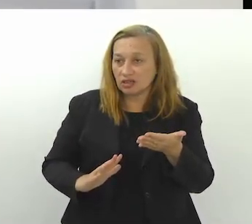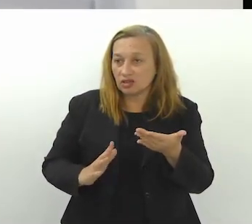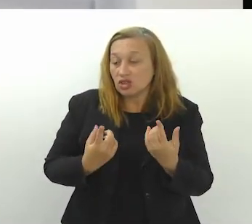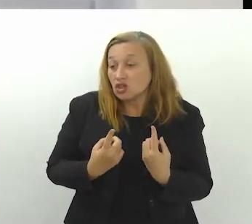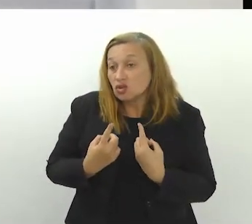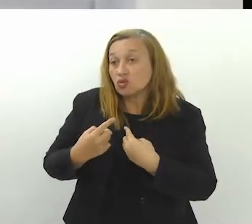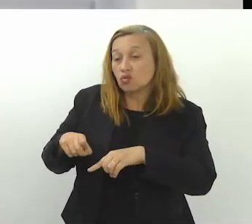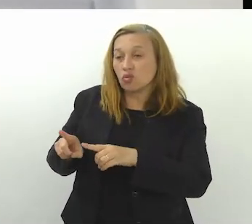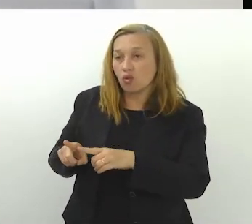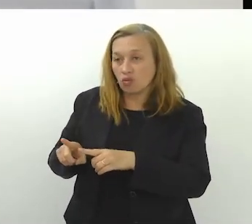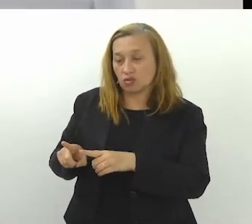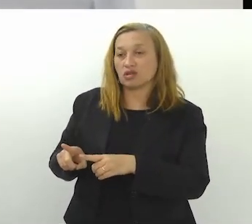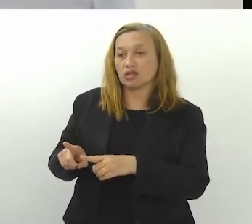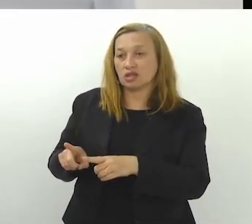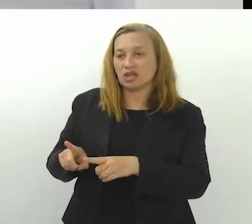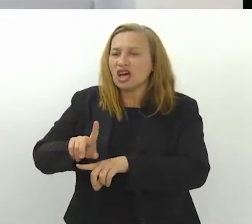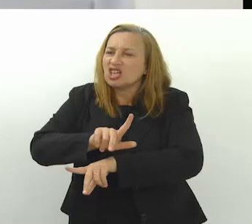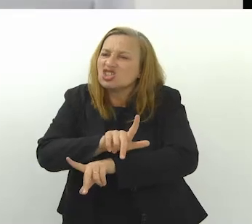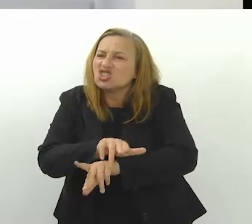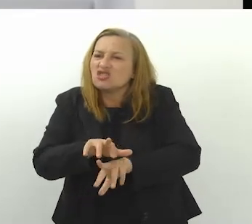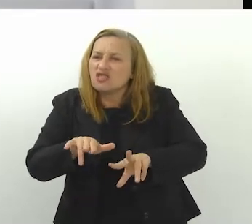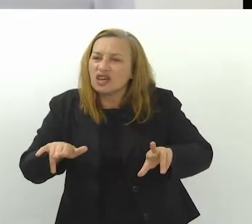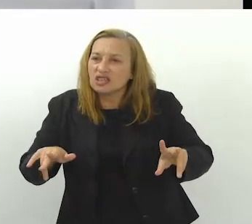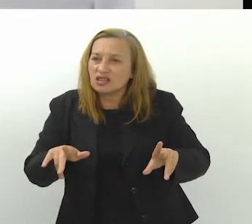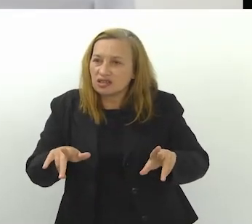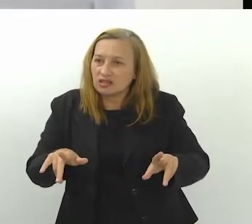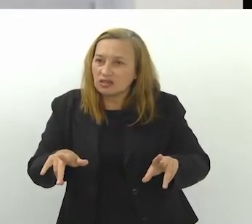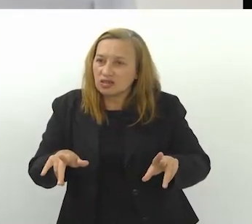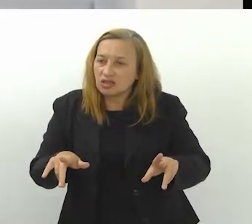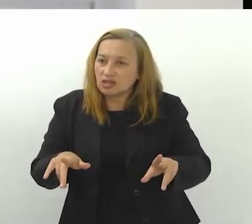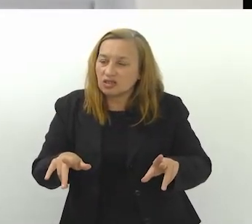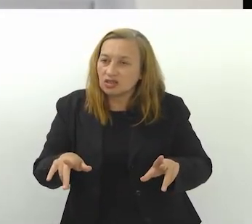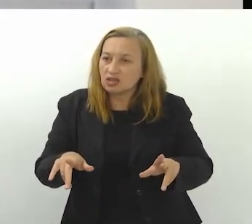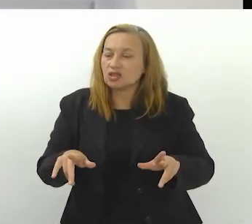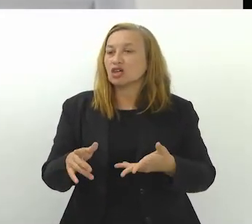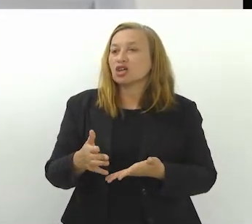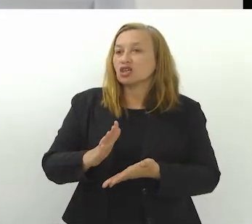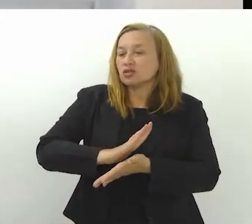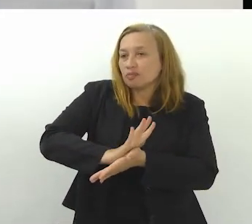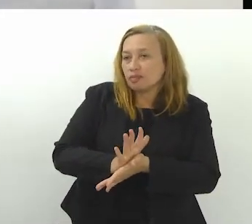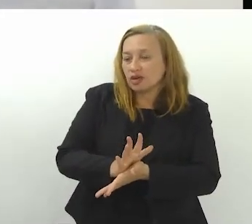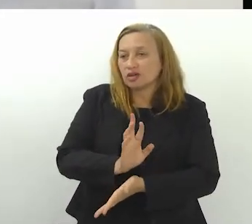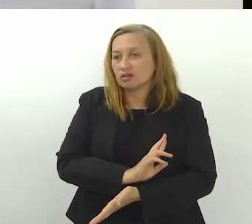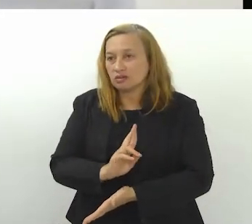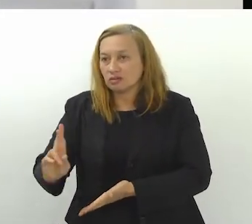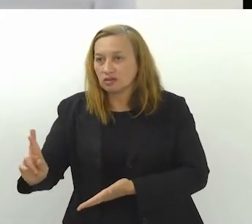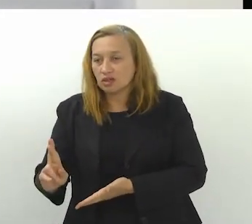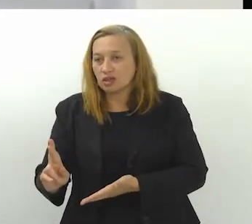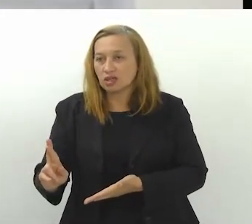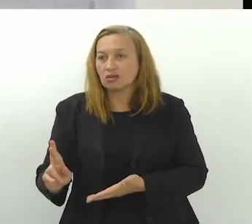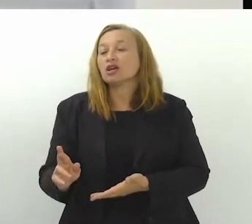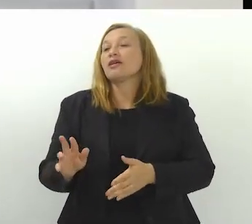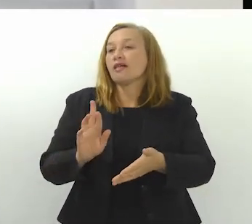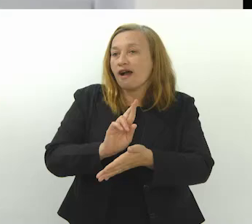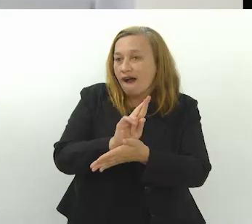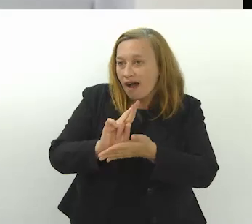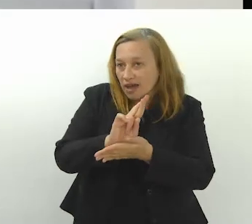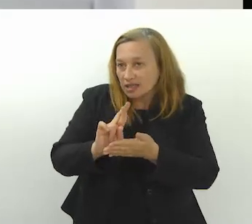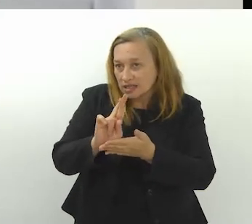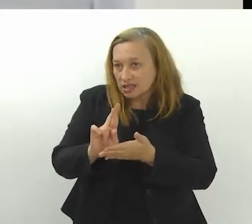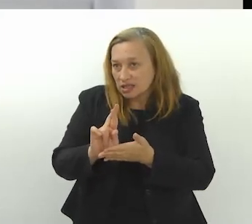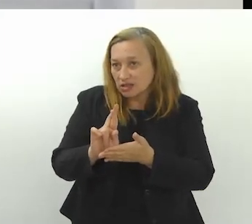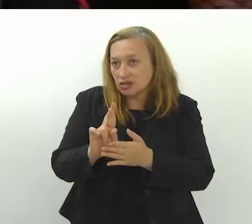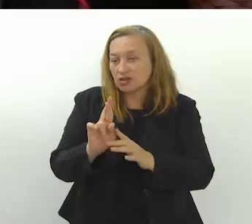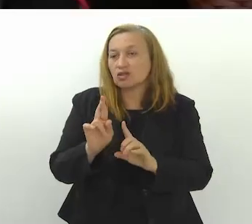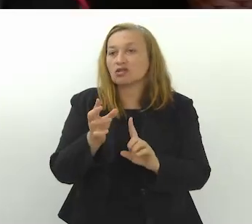de enfrentamento aos diversos tipos de intolerância no futebol, incluindo aí sexismo,